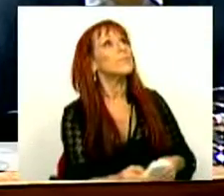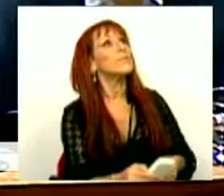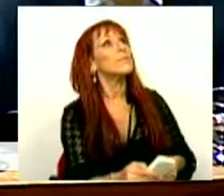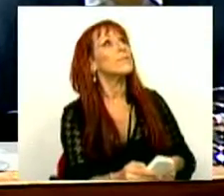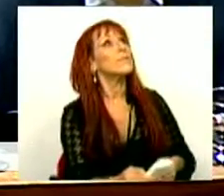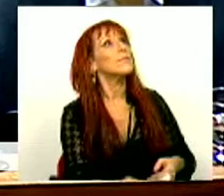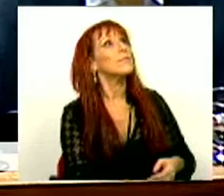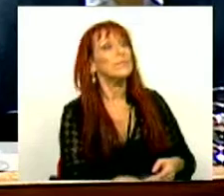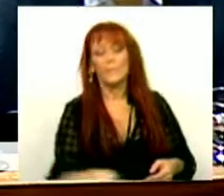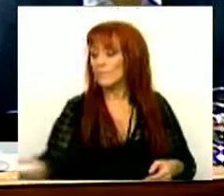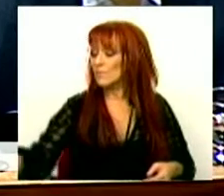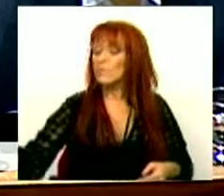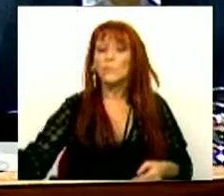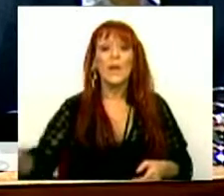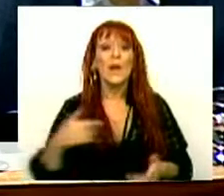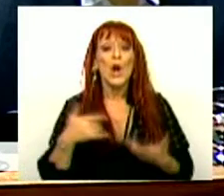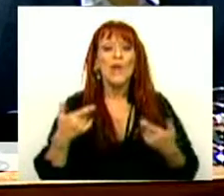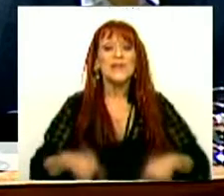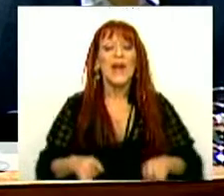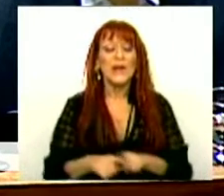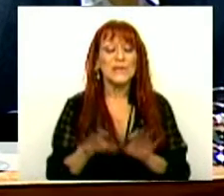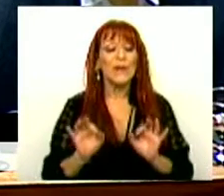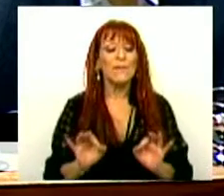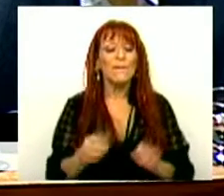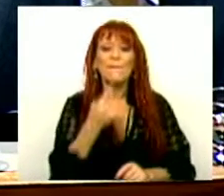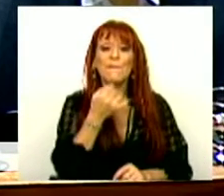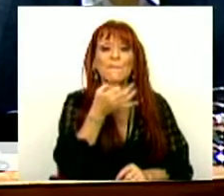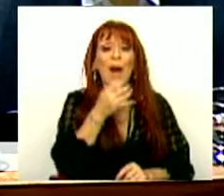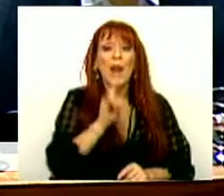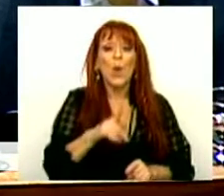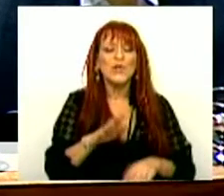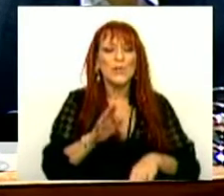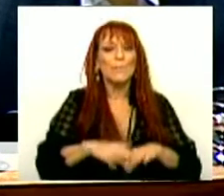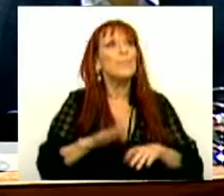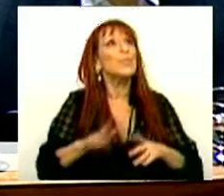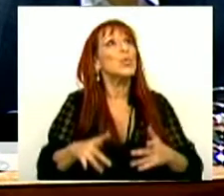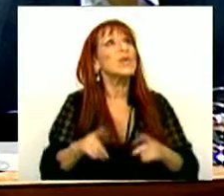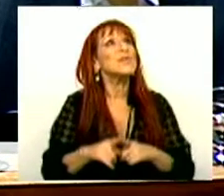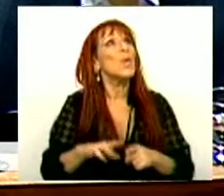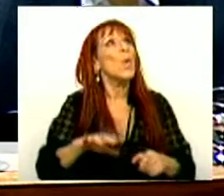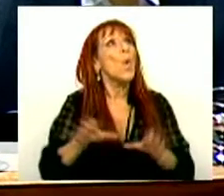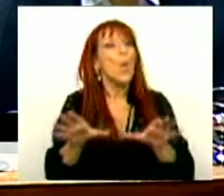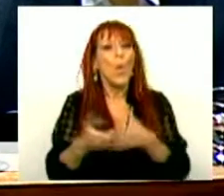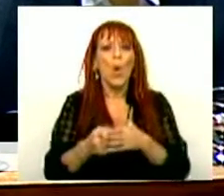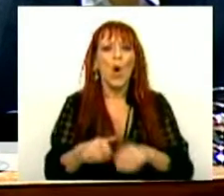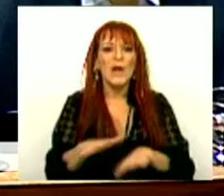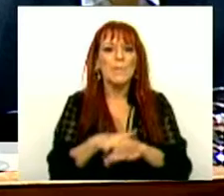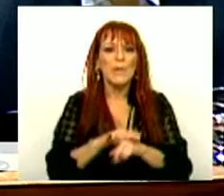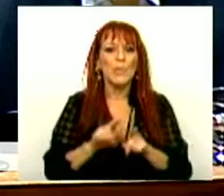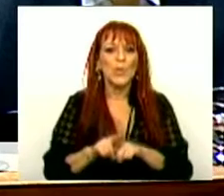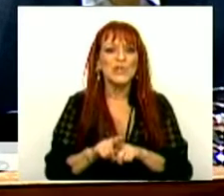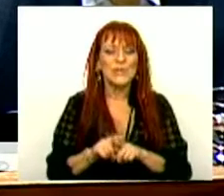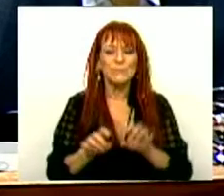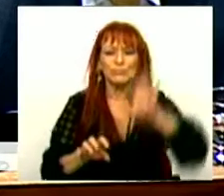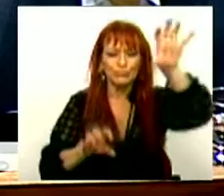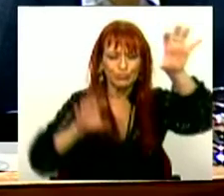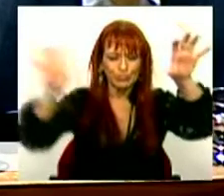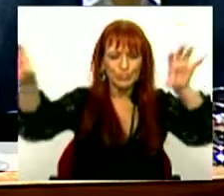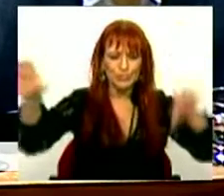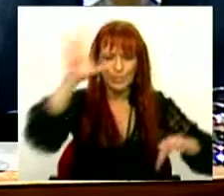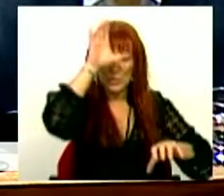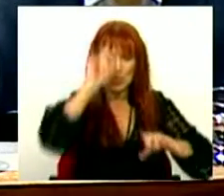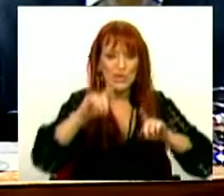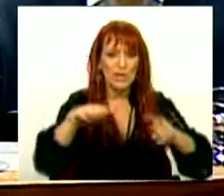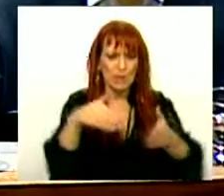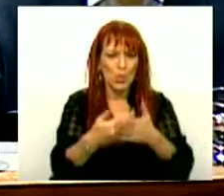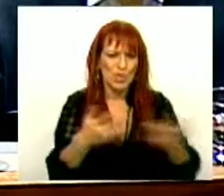Portanto, o que estamos aqui a tratar é relativamente a um órgão da administração desconcentrada do Estado, que